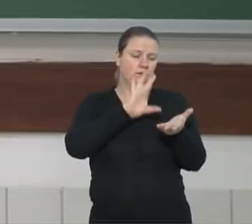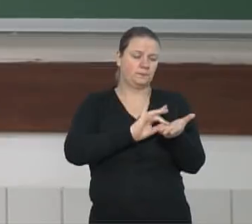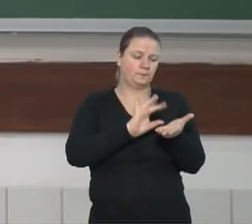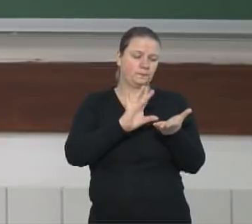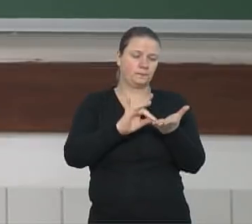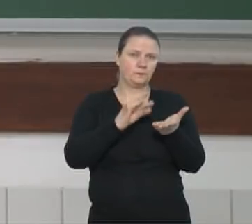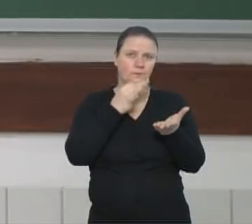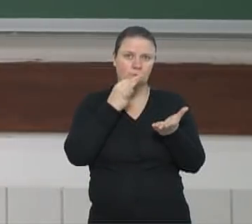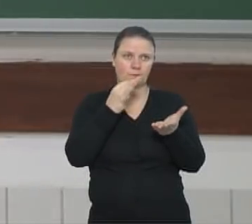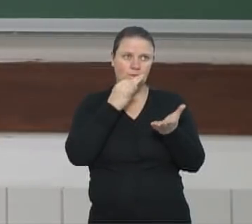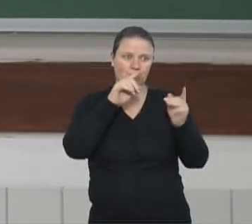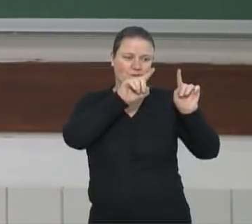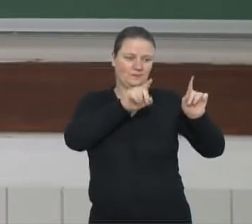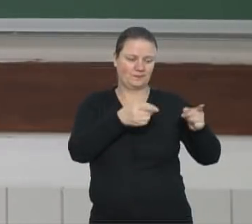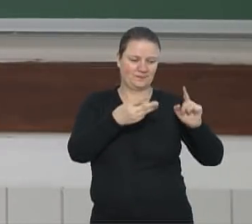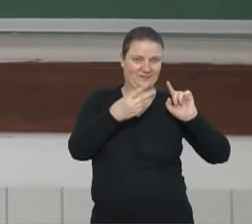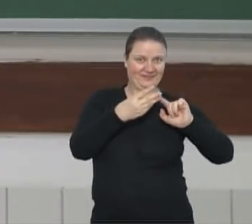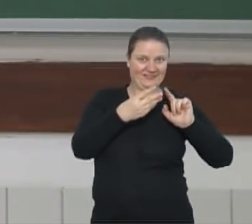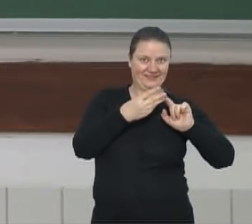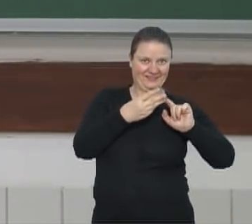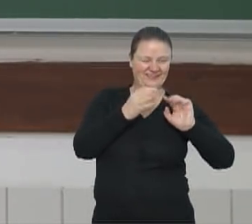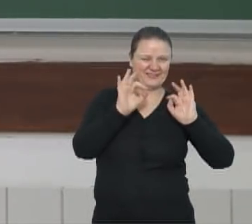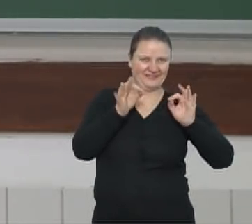Então, certíssimo.